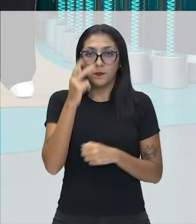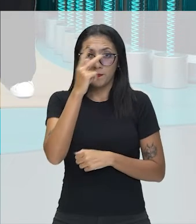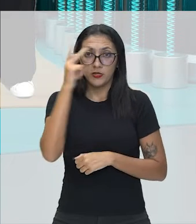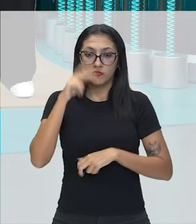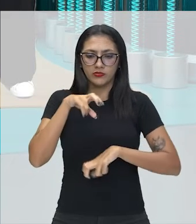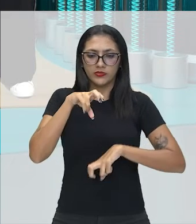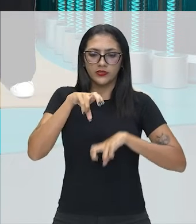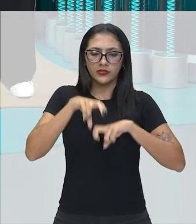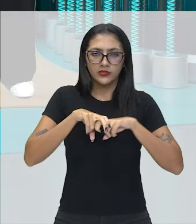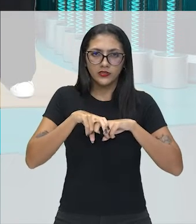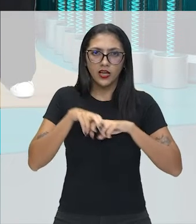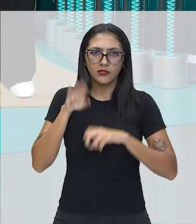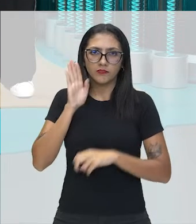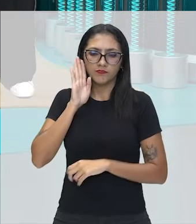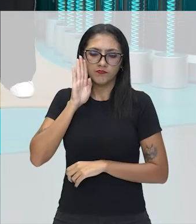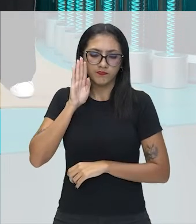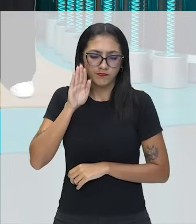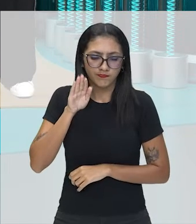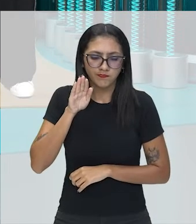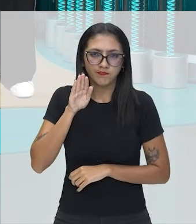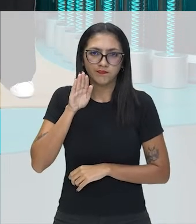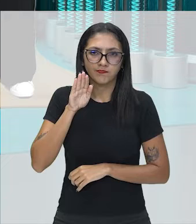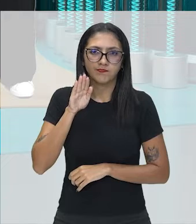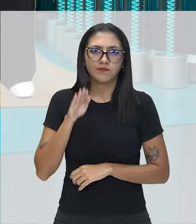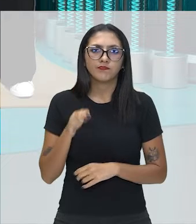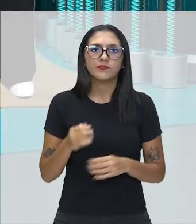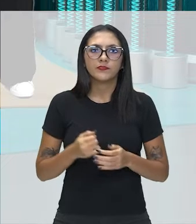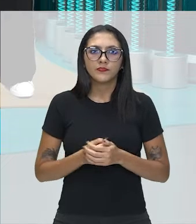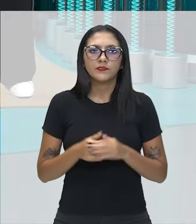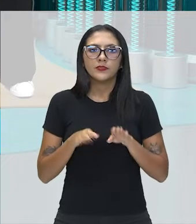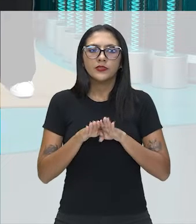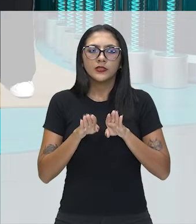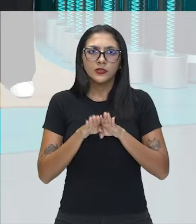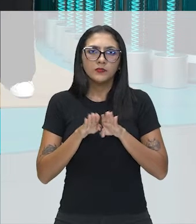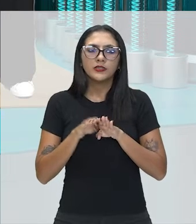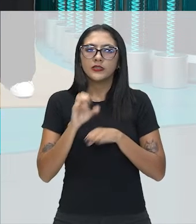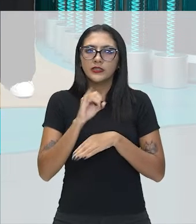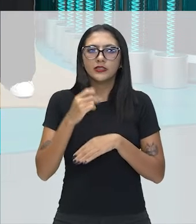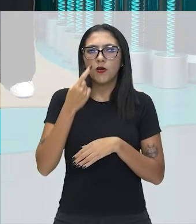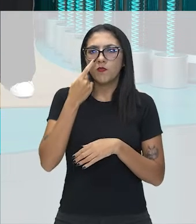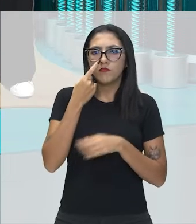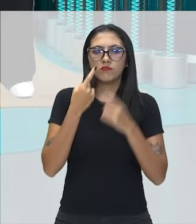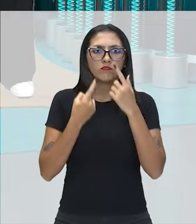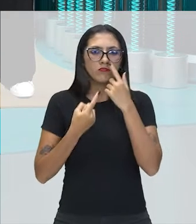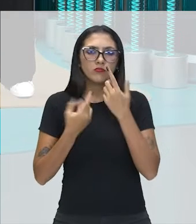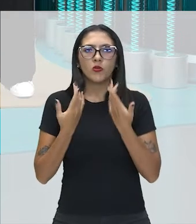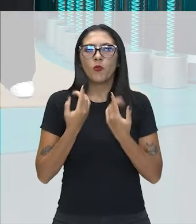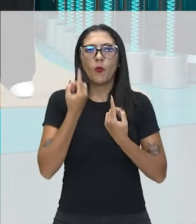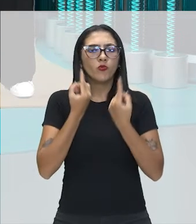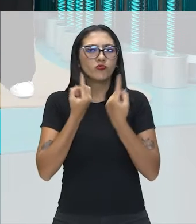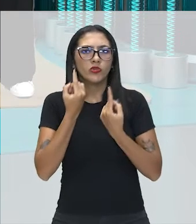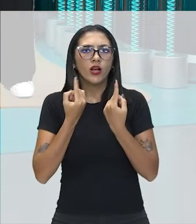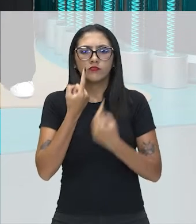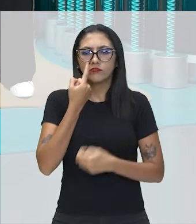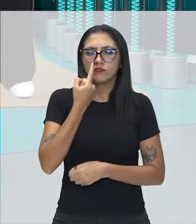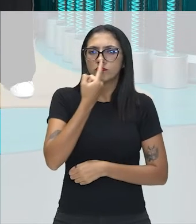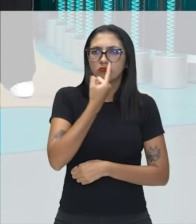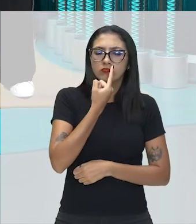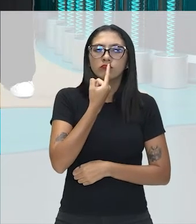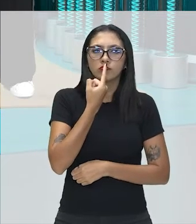para baixo e para frente e apertar a narina que está saindo sangue, pressionar essa narina por